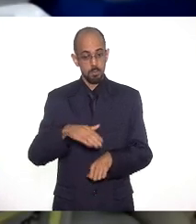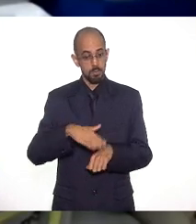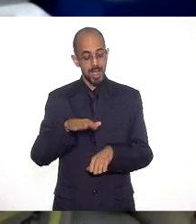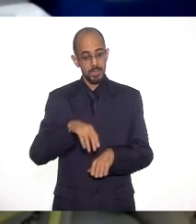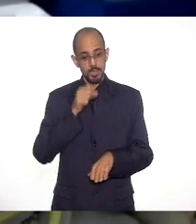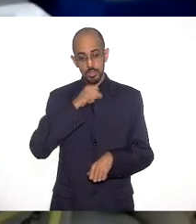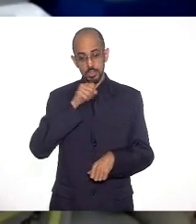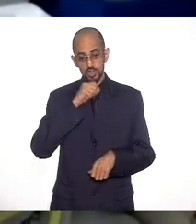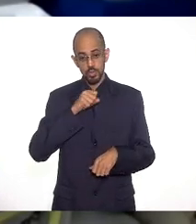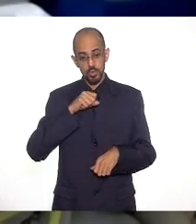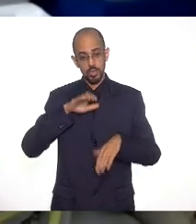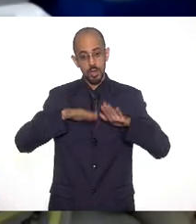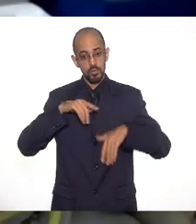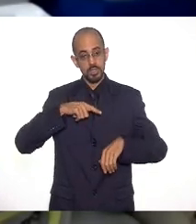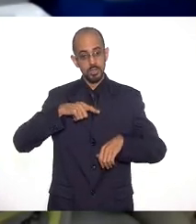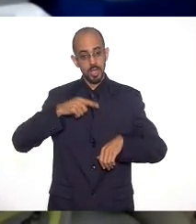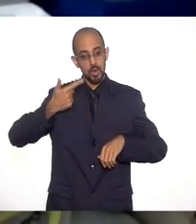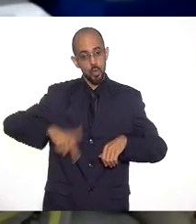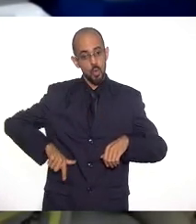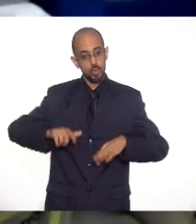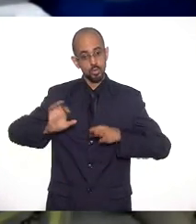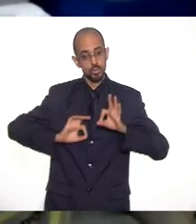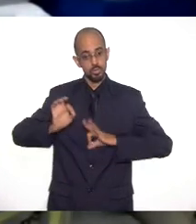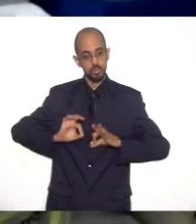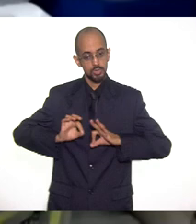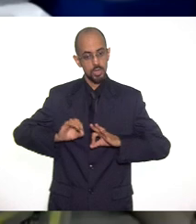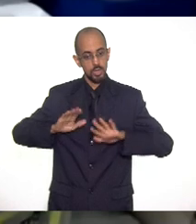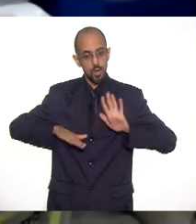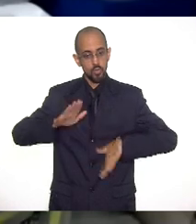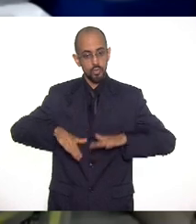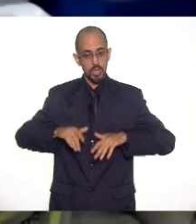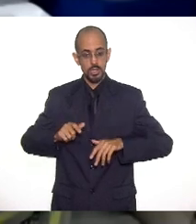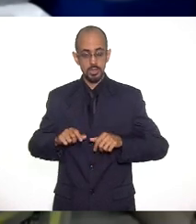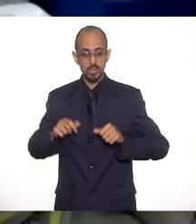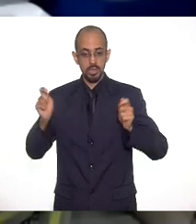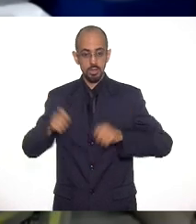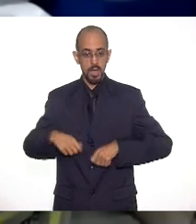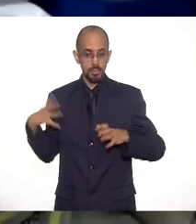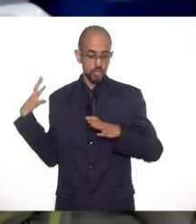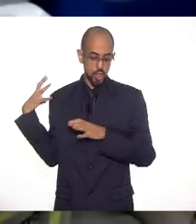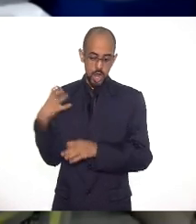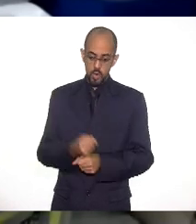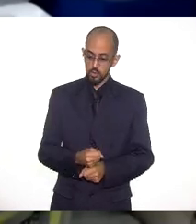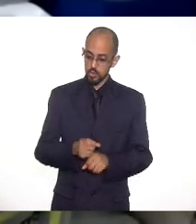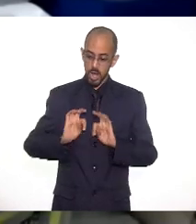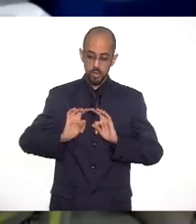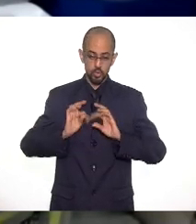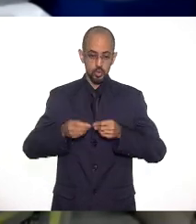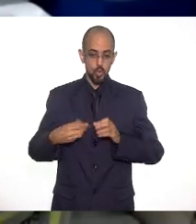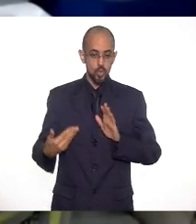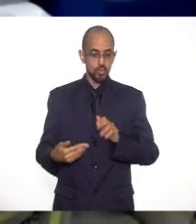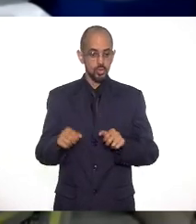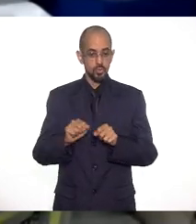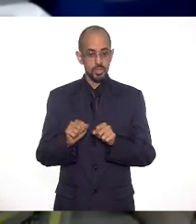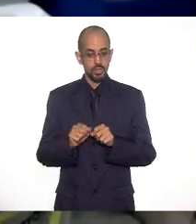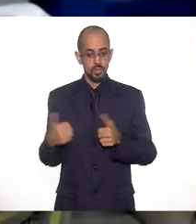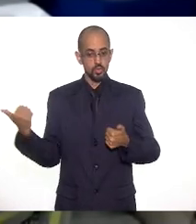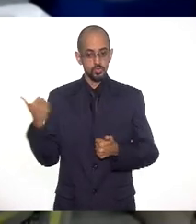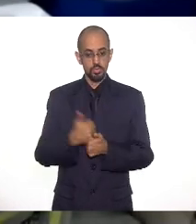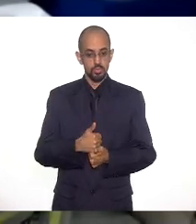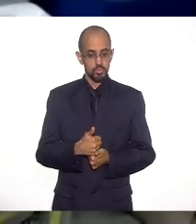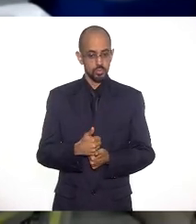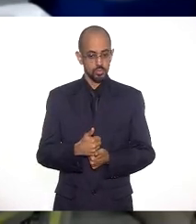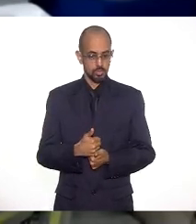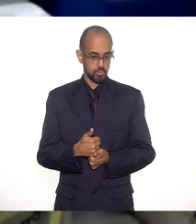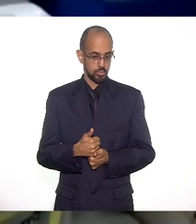mais antigos. Talvez fosse o caso de aglutiná-los todos, e fazer um substitutivo, né, com o disciplinamento